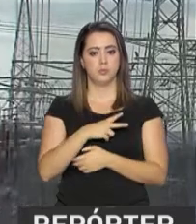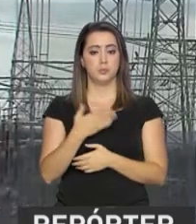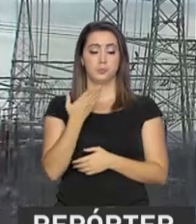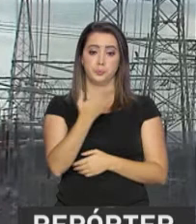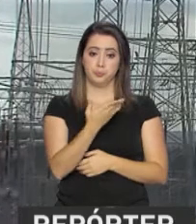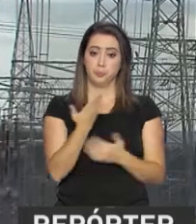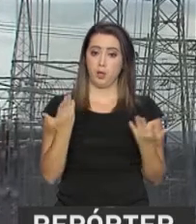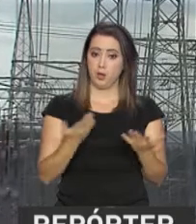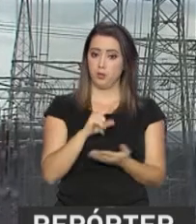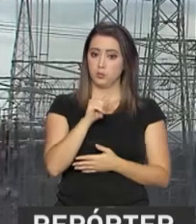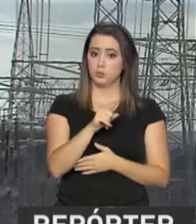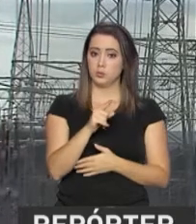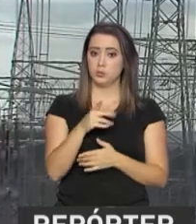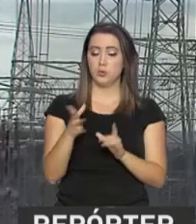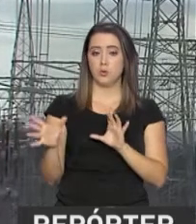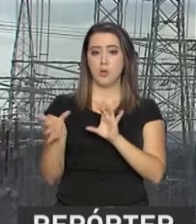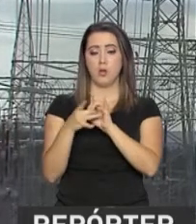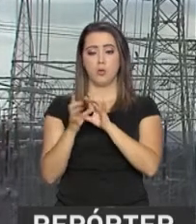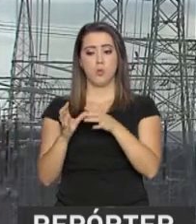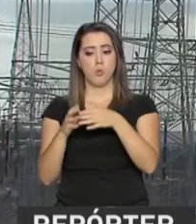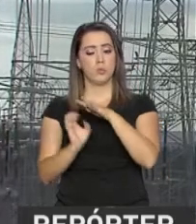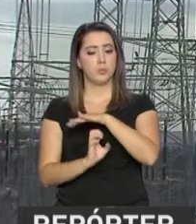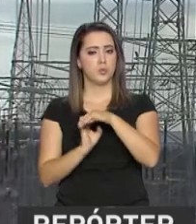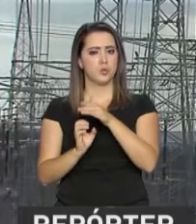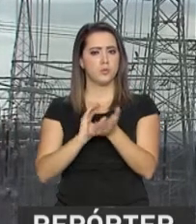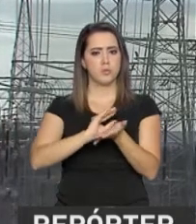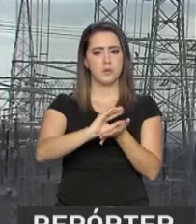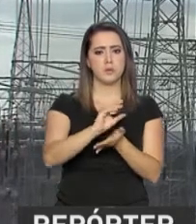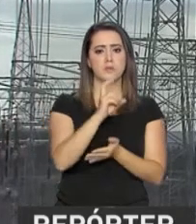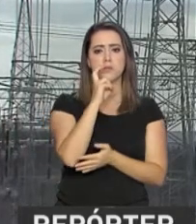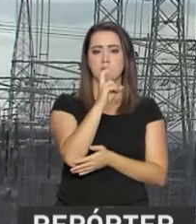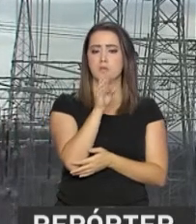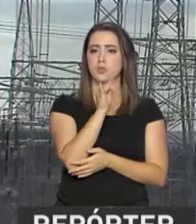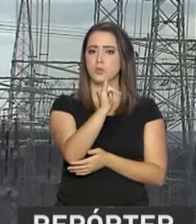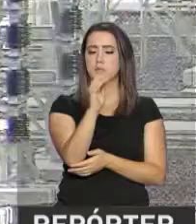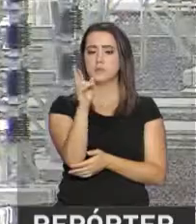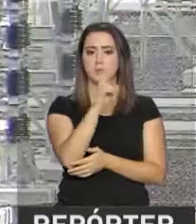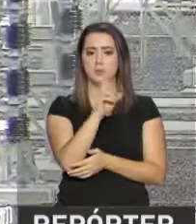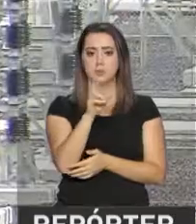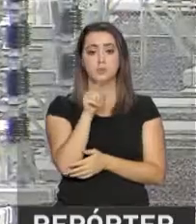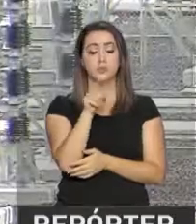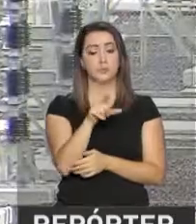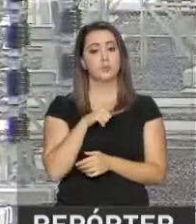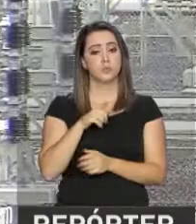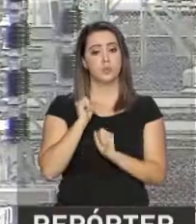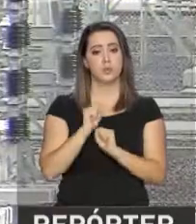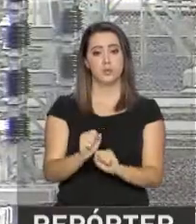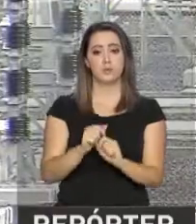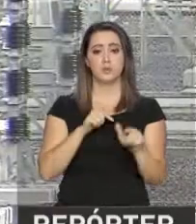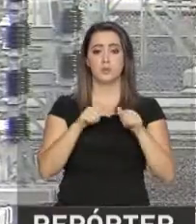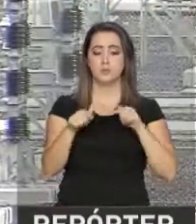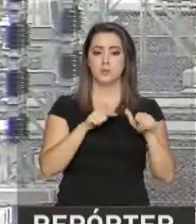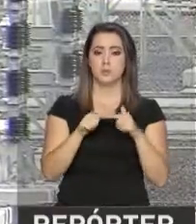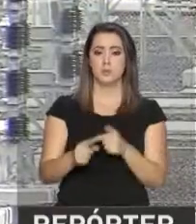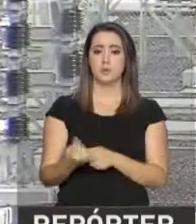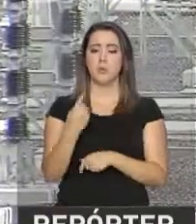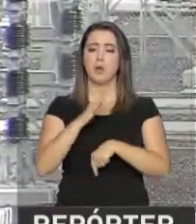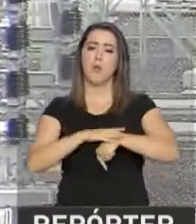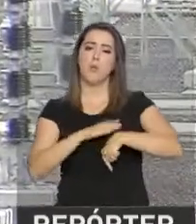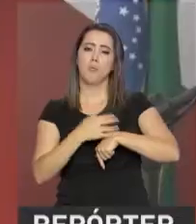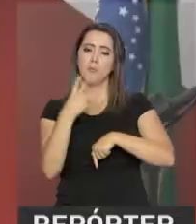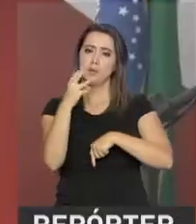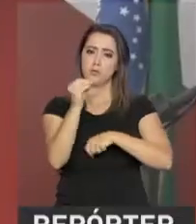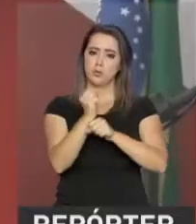nesse caso os sócios da operação investiram 5 bilhões de reais e tem permissão para operar por um período de